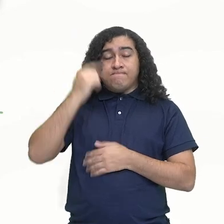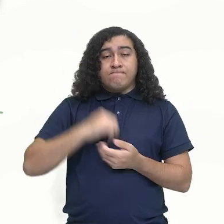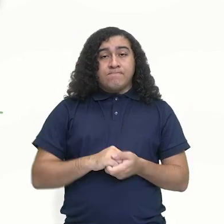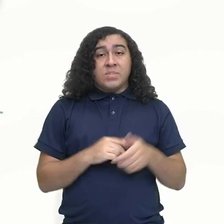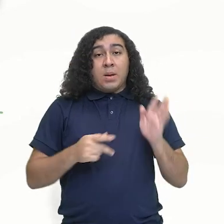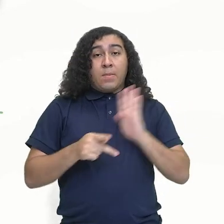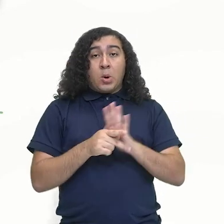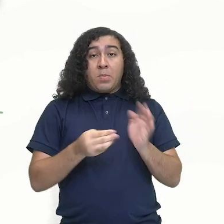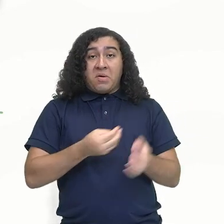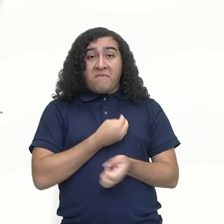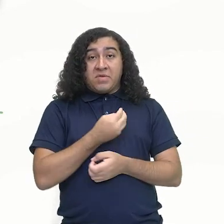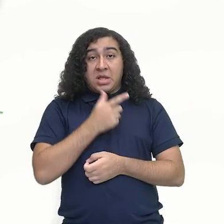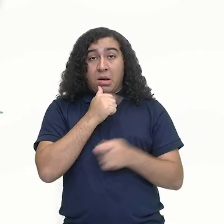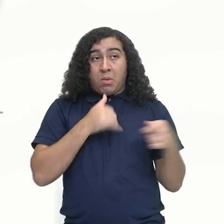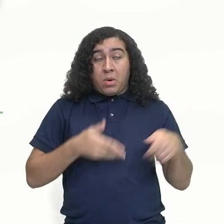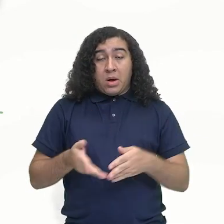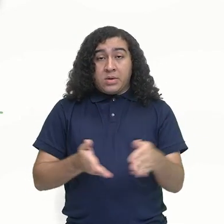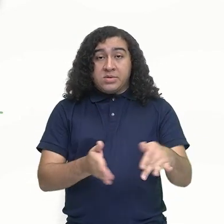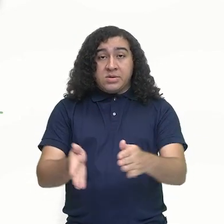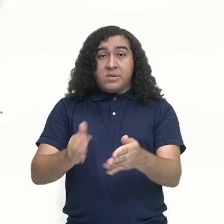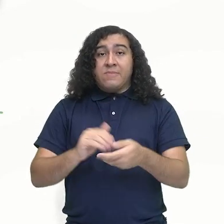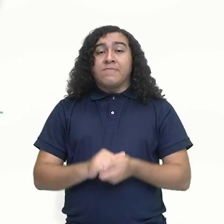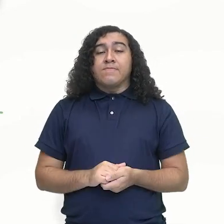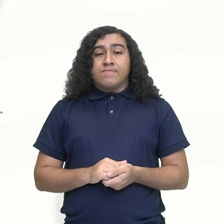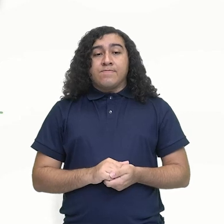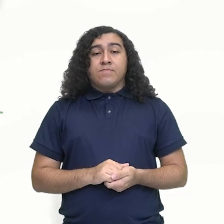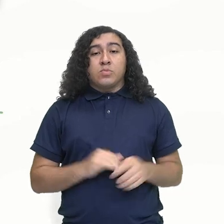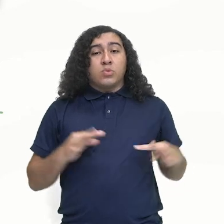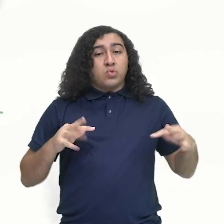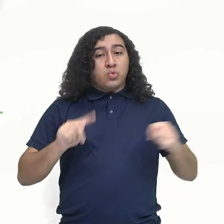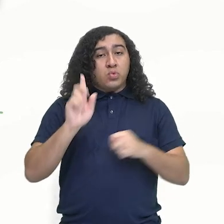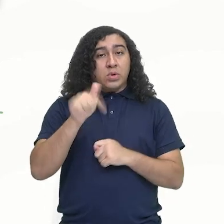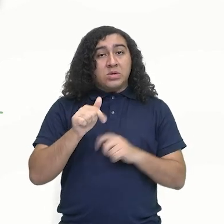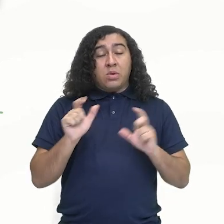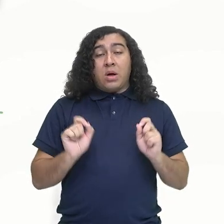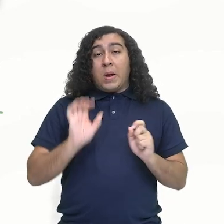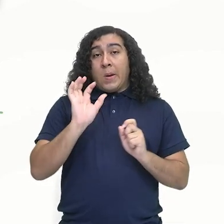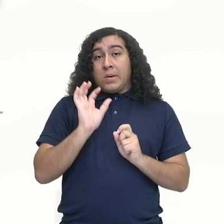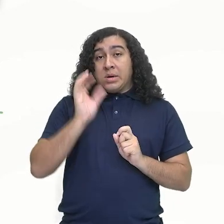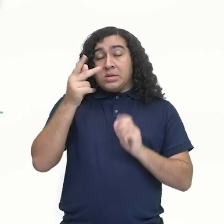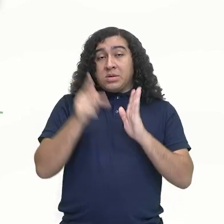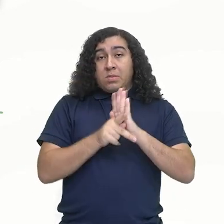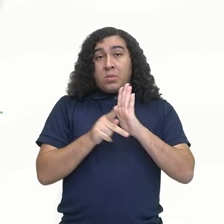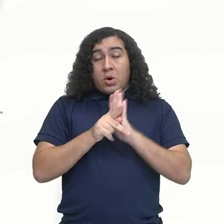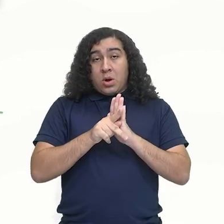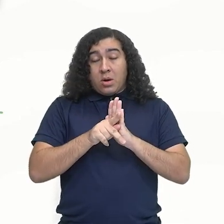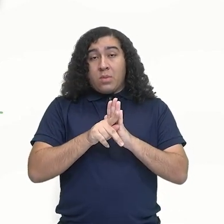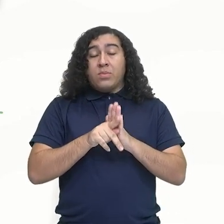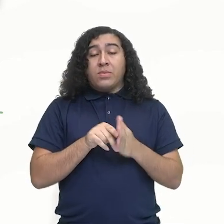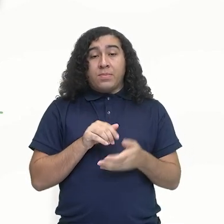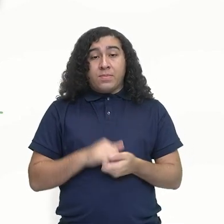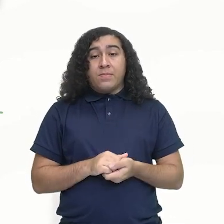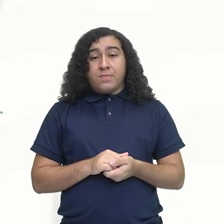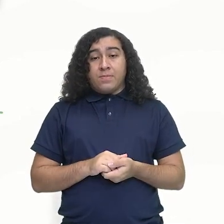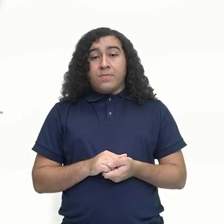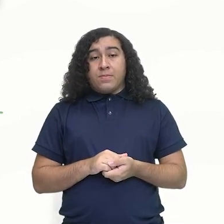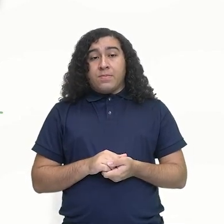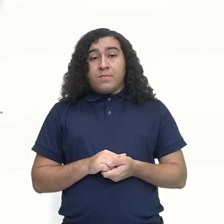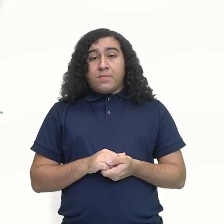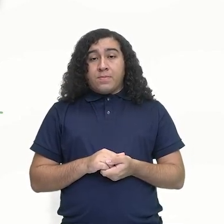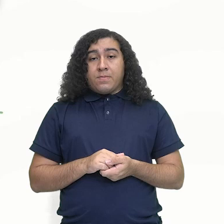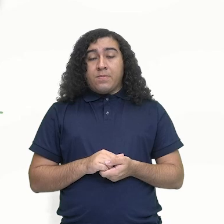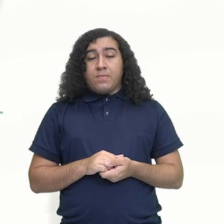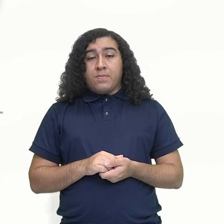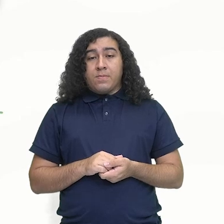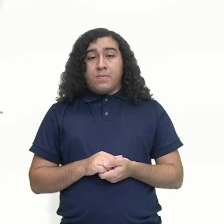vida aquática, tá bom? Então, esse processo de acidificação, certo? E aí nós temos, olha,